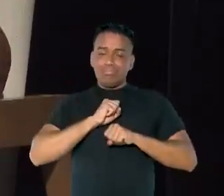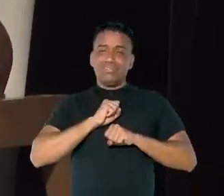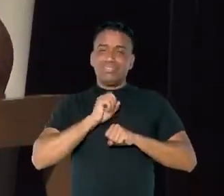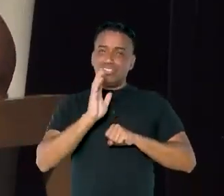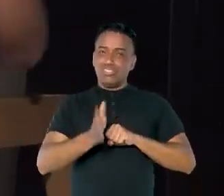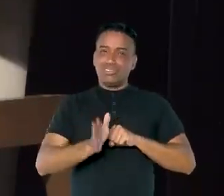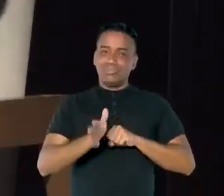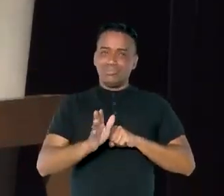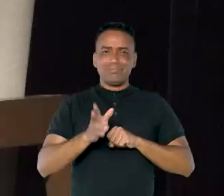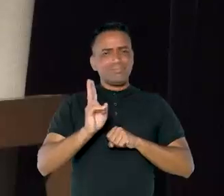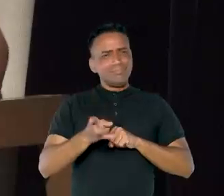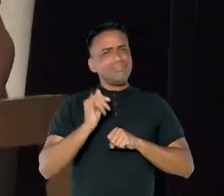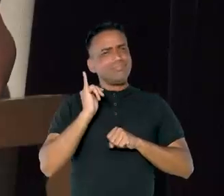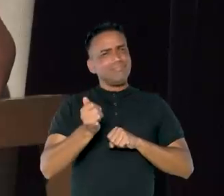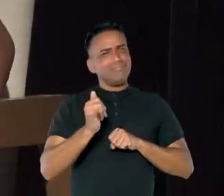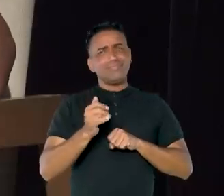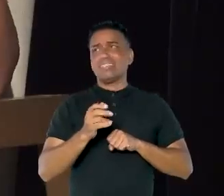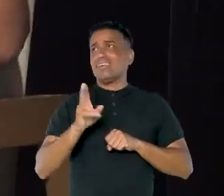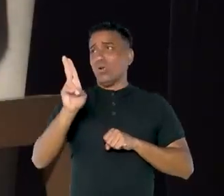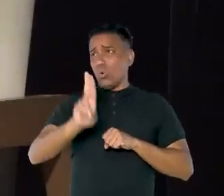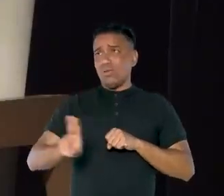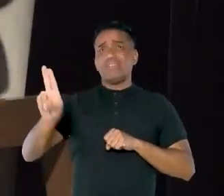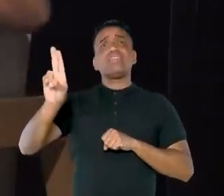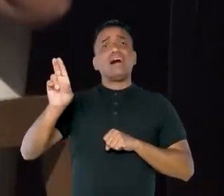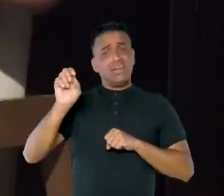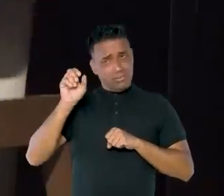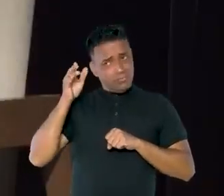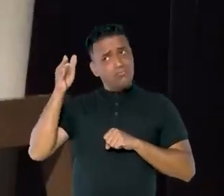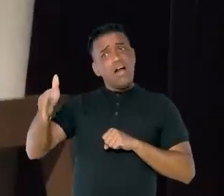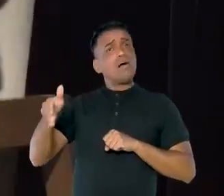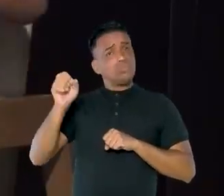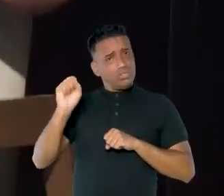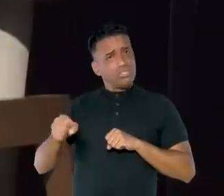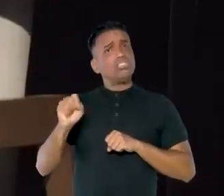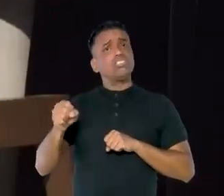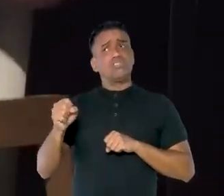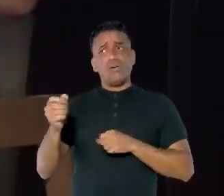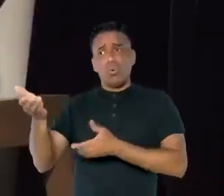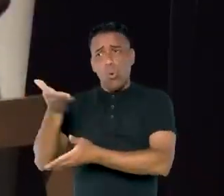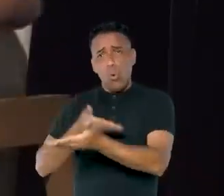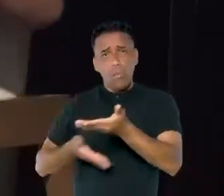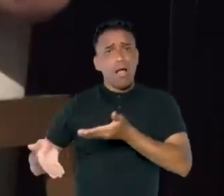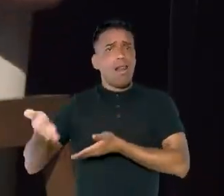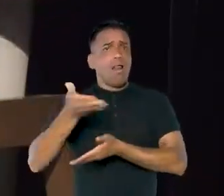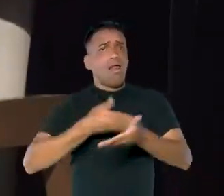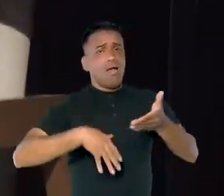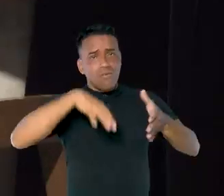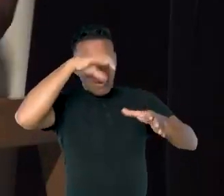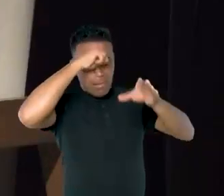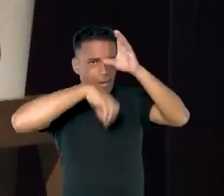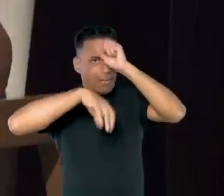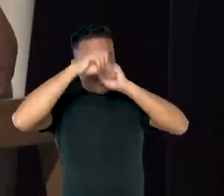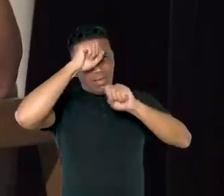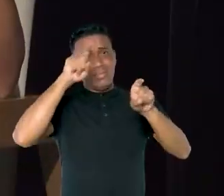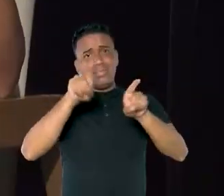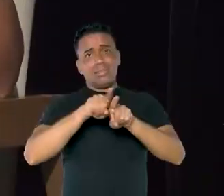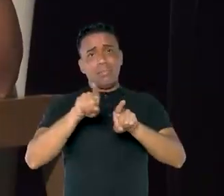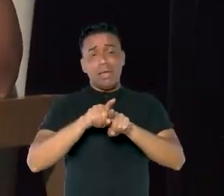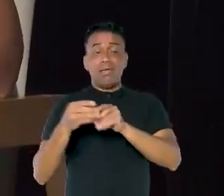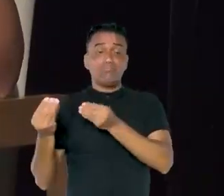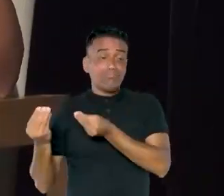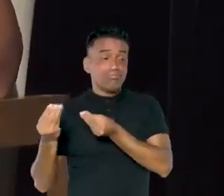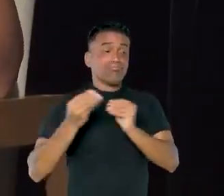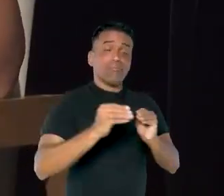gente sempre fala, vamos sempre para a universidade, vamos reflorestar, vamos compartilhar, vamos aprender também, trazer as coisas para o